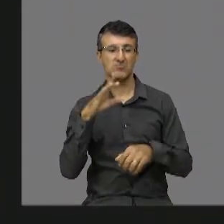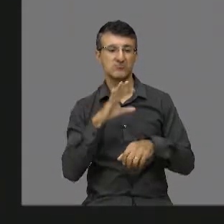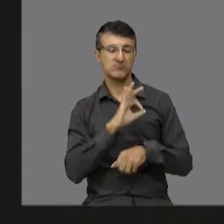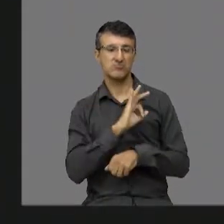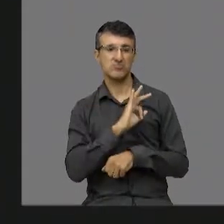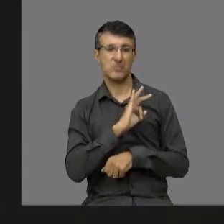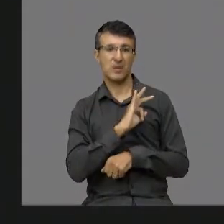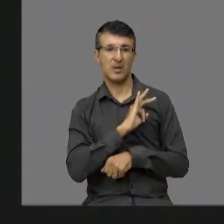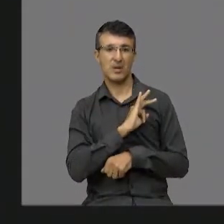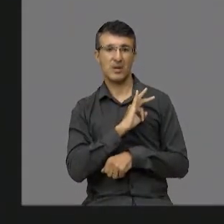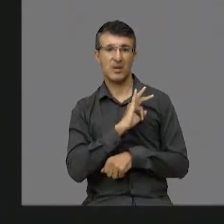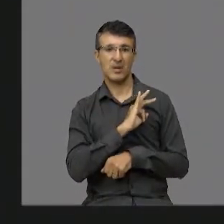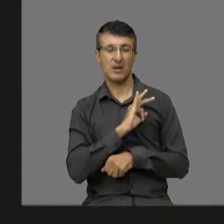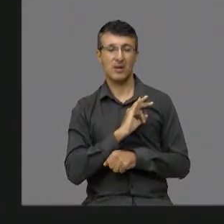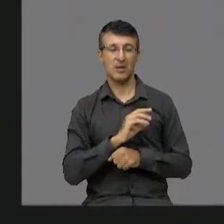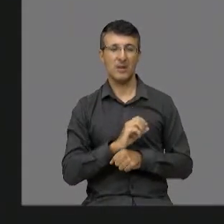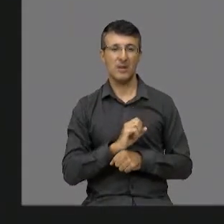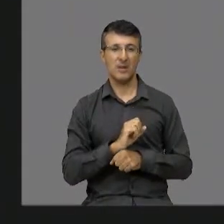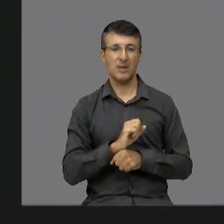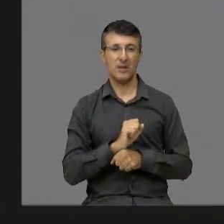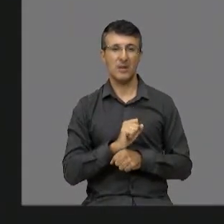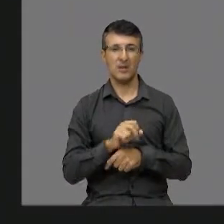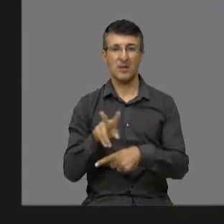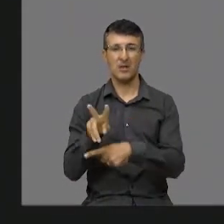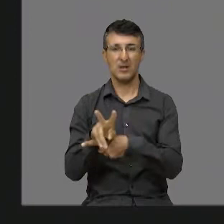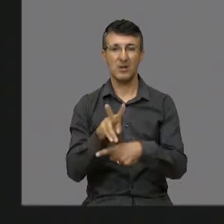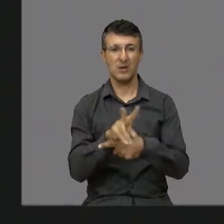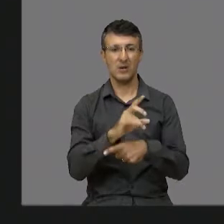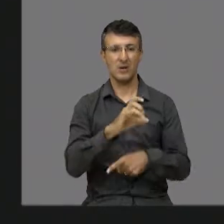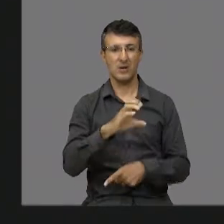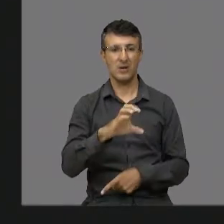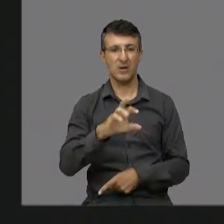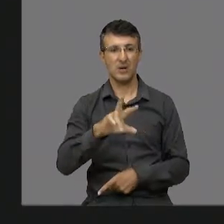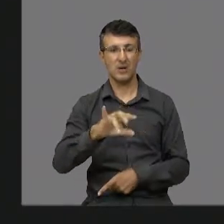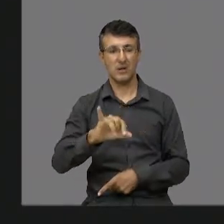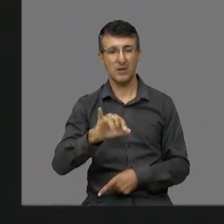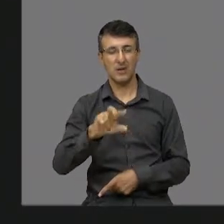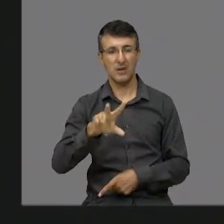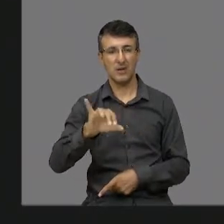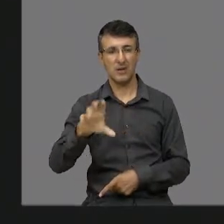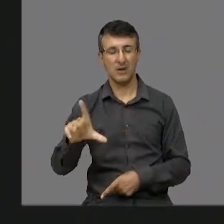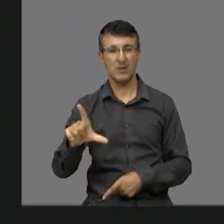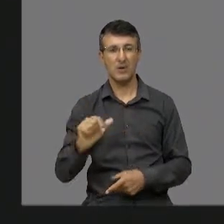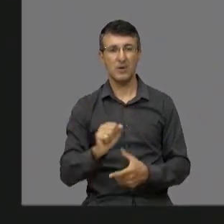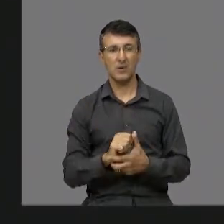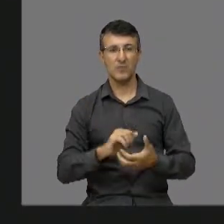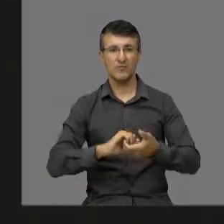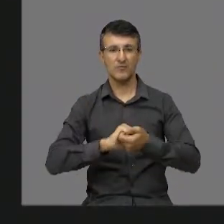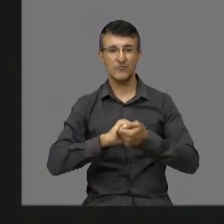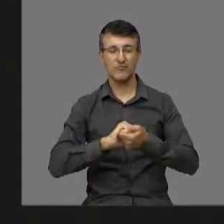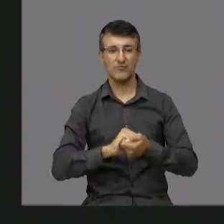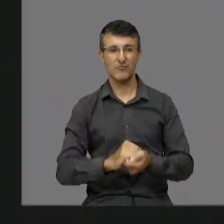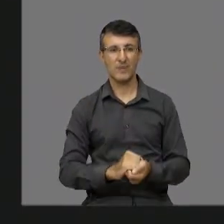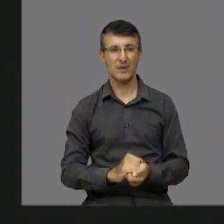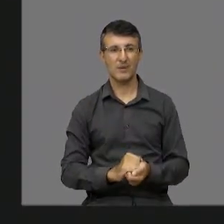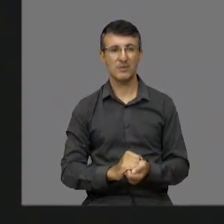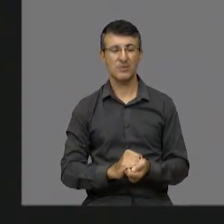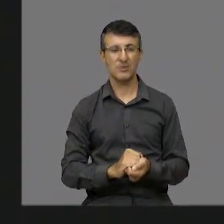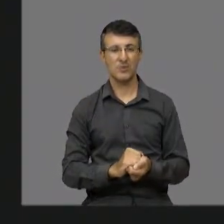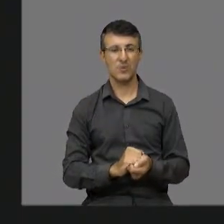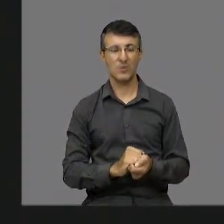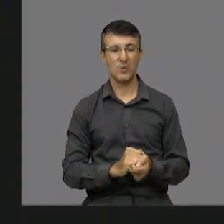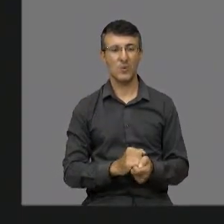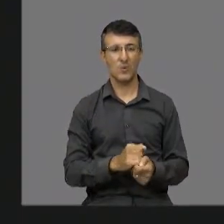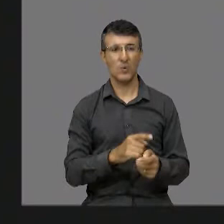os parabéns aí a vocês, aí o mês da mulher, né? O mês de vocês, o mês da mulher. E também dar aqui meus parabéns à vereadora